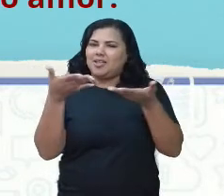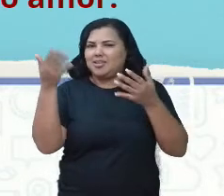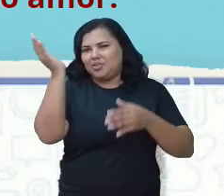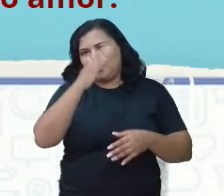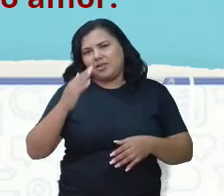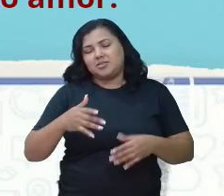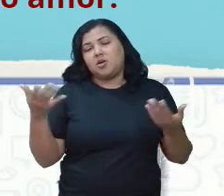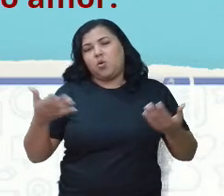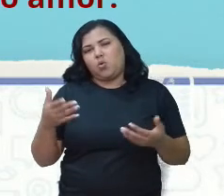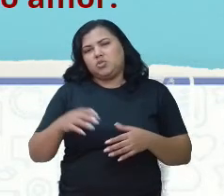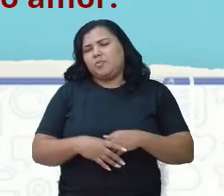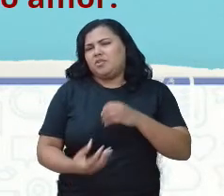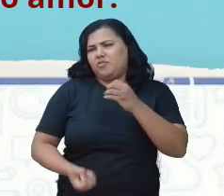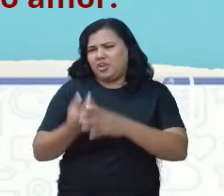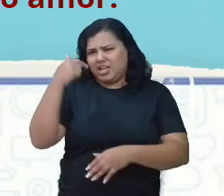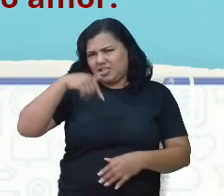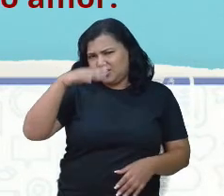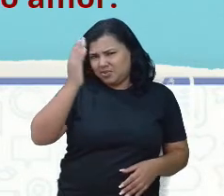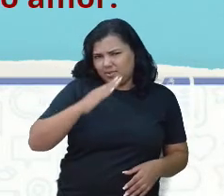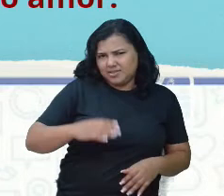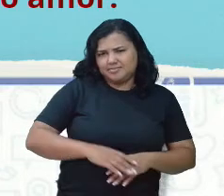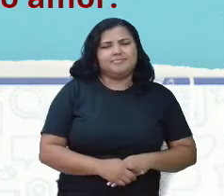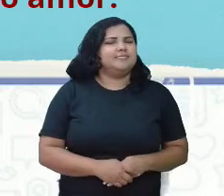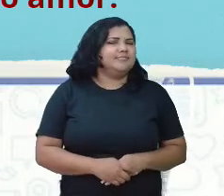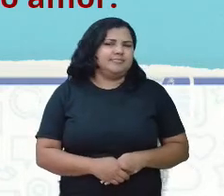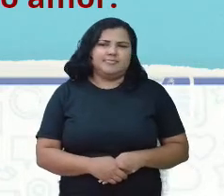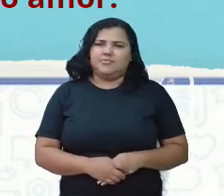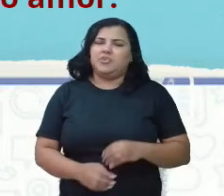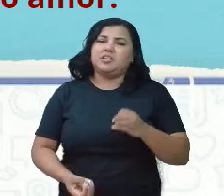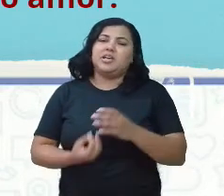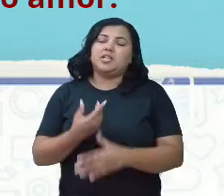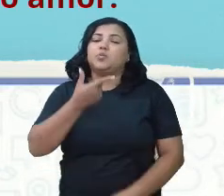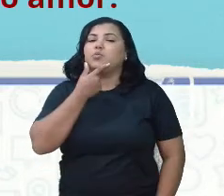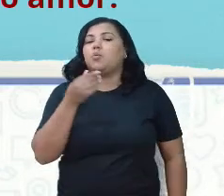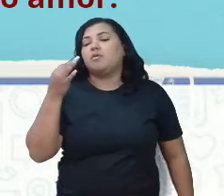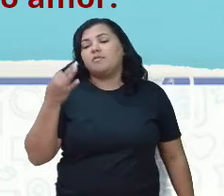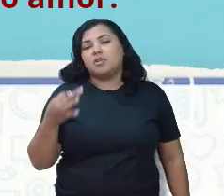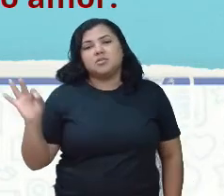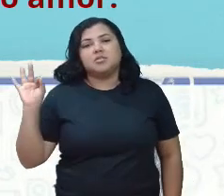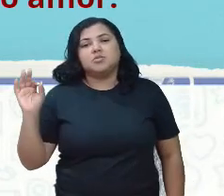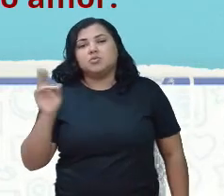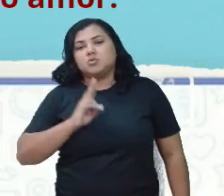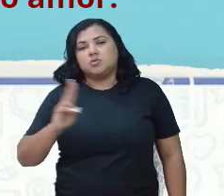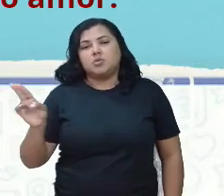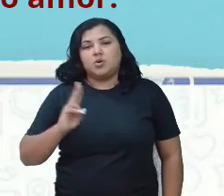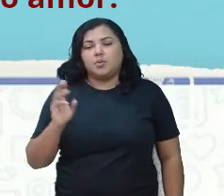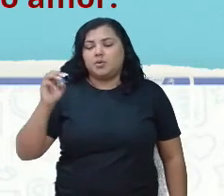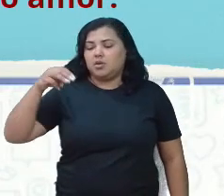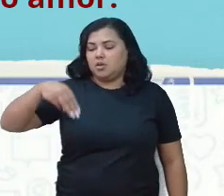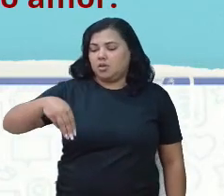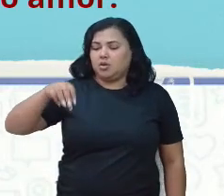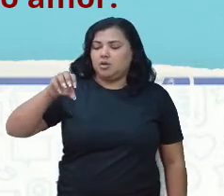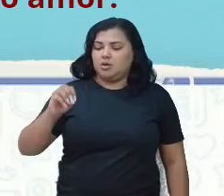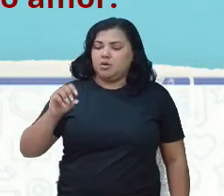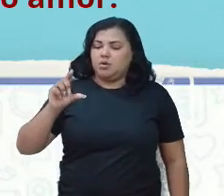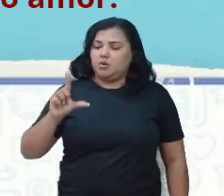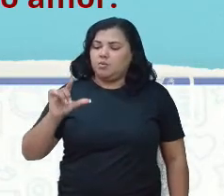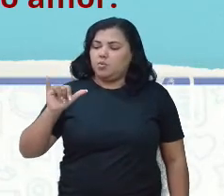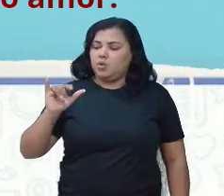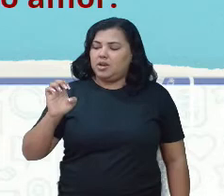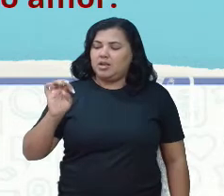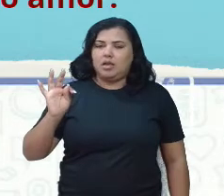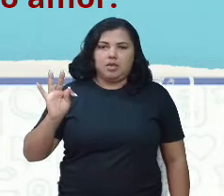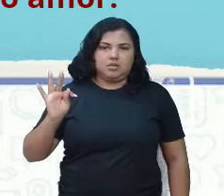Mas ele não foi criado no Brasil. Ele foi criado por um francês chamado Molière, Jean-Baptiste